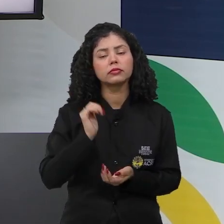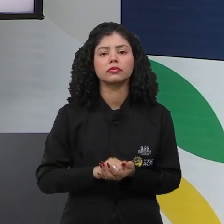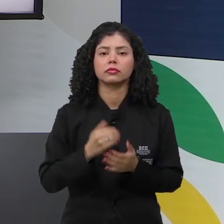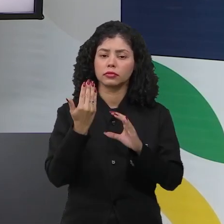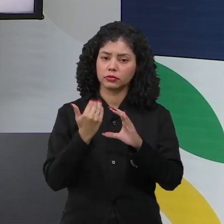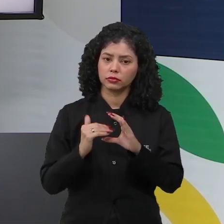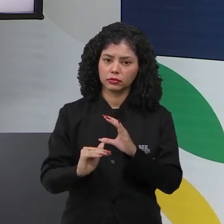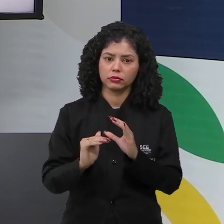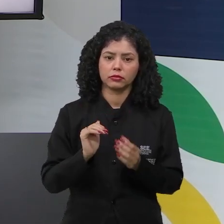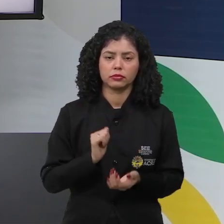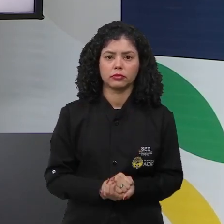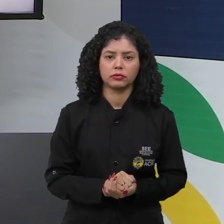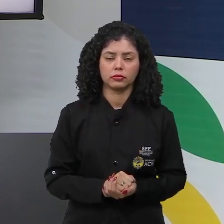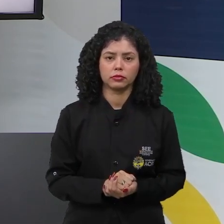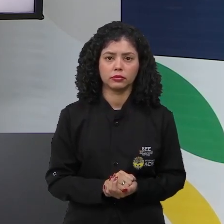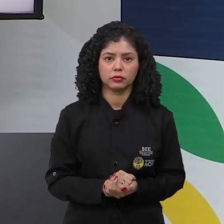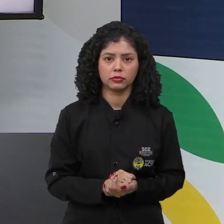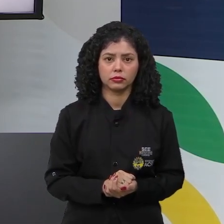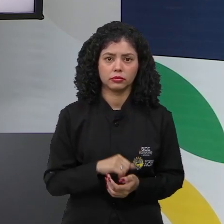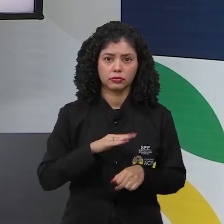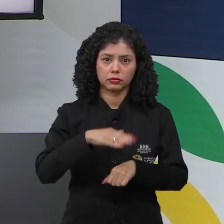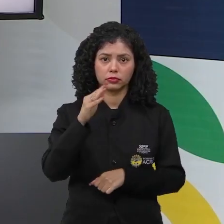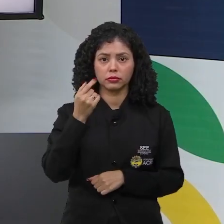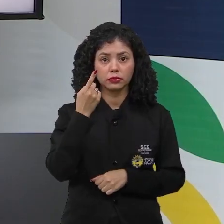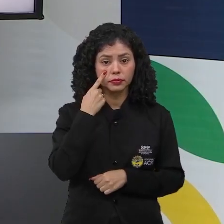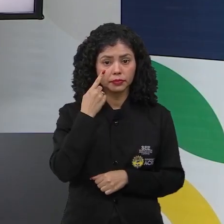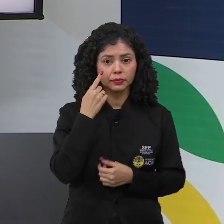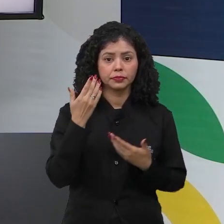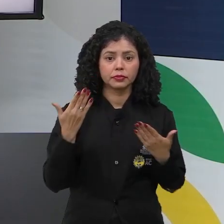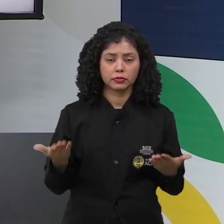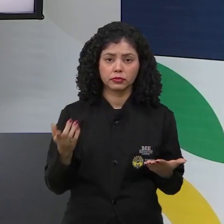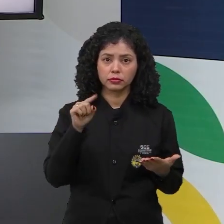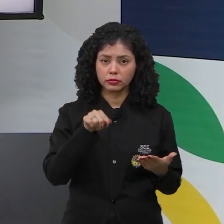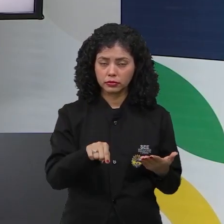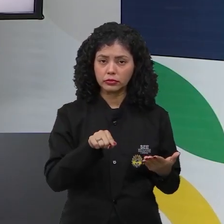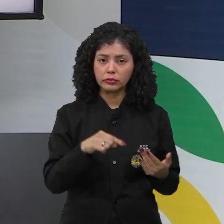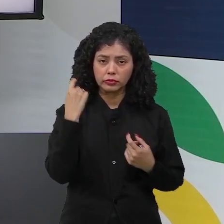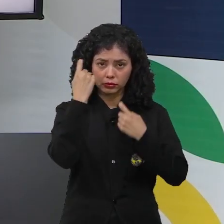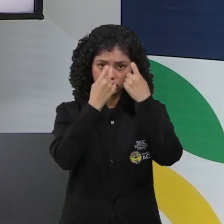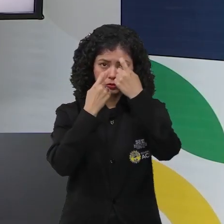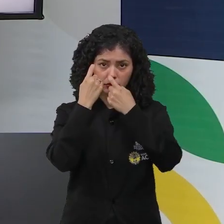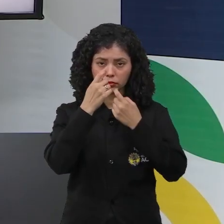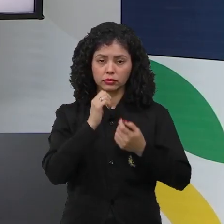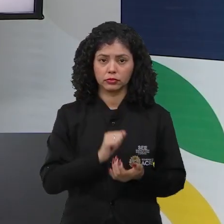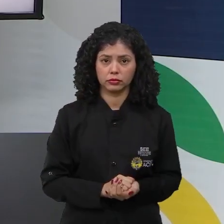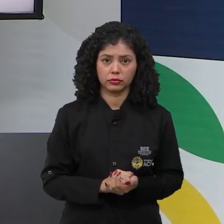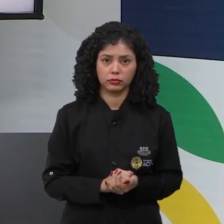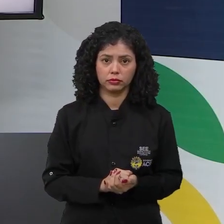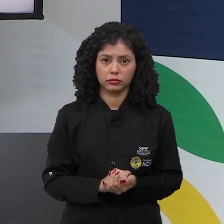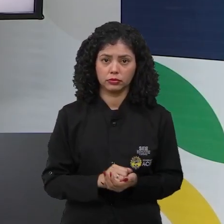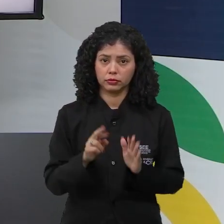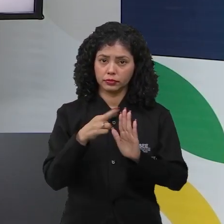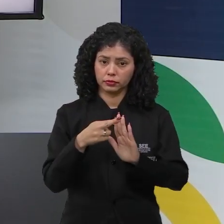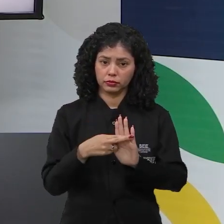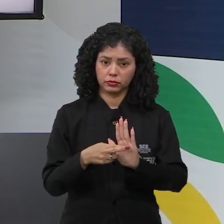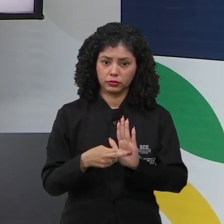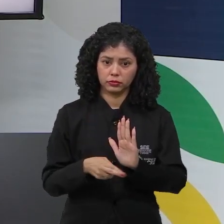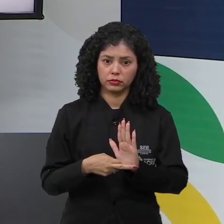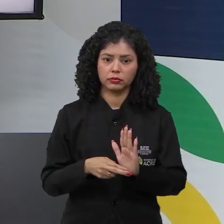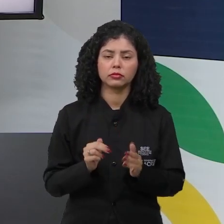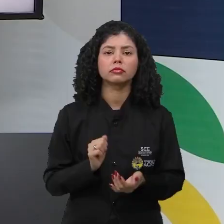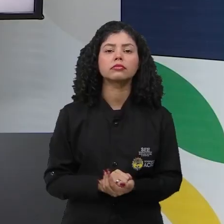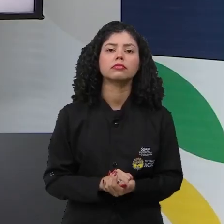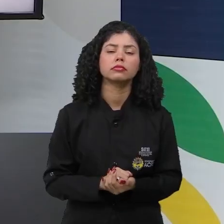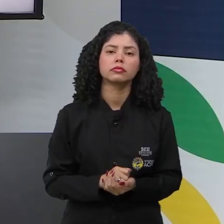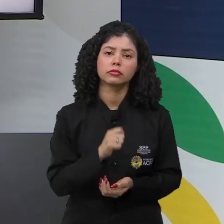mensagem, isso é o mais interessante. Aqui, a preocupação não é com regras, mas sim a forma